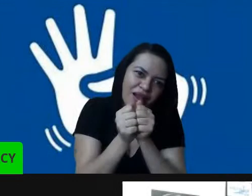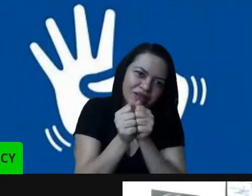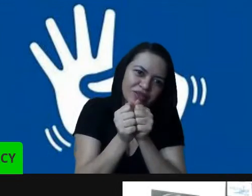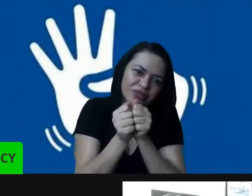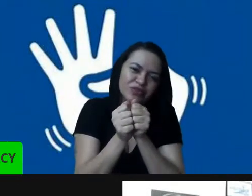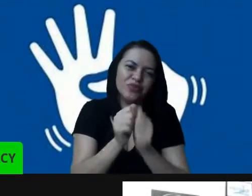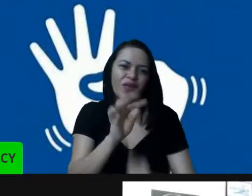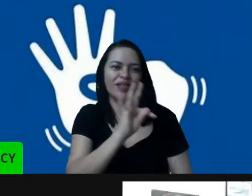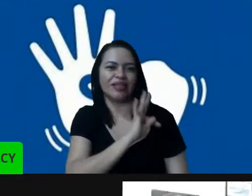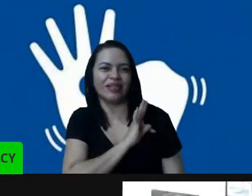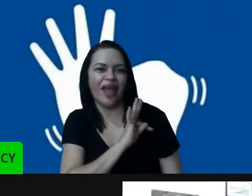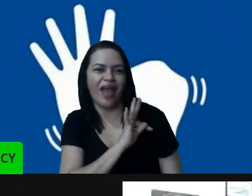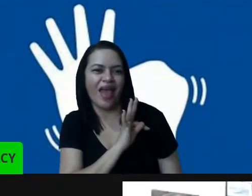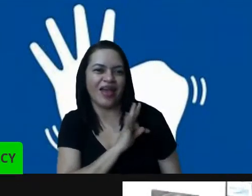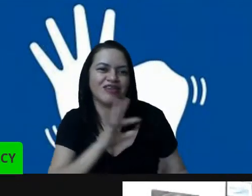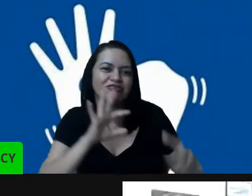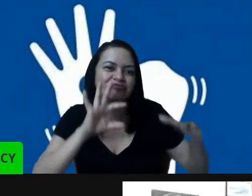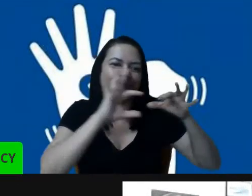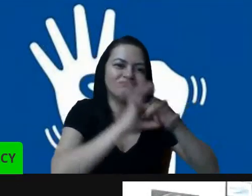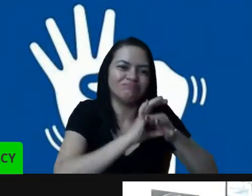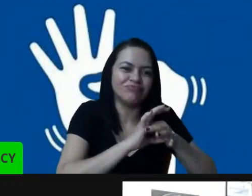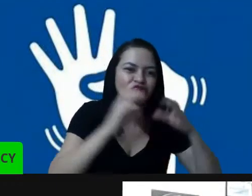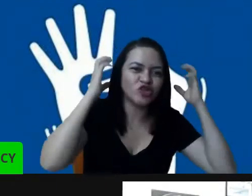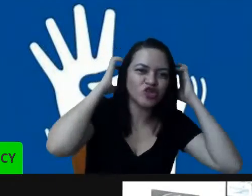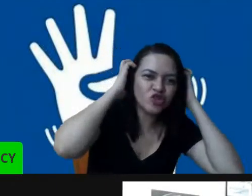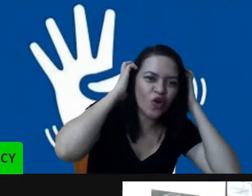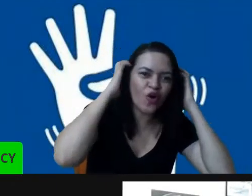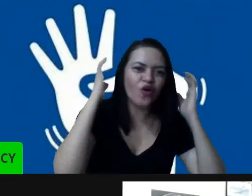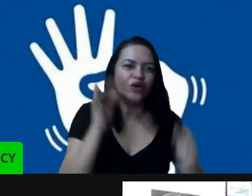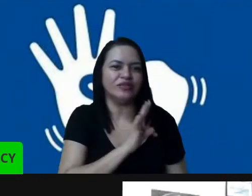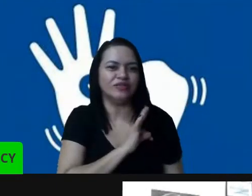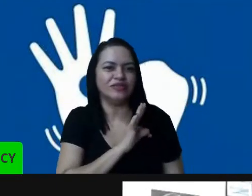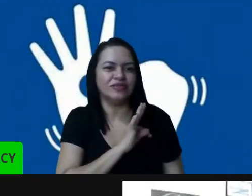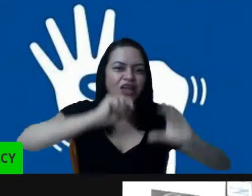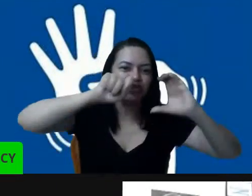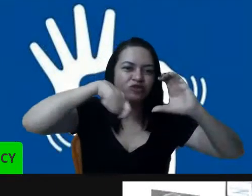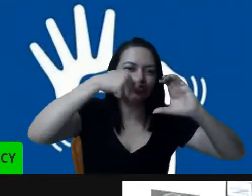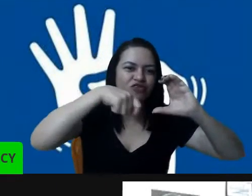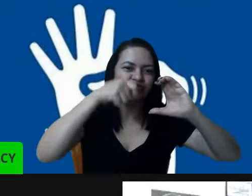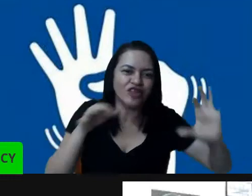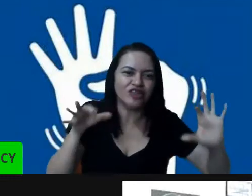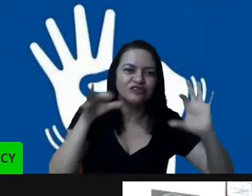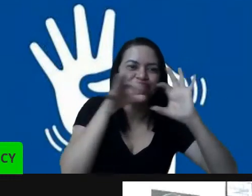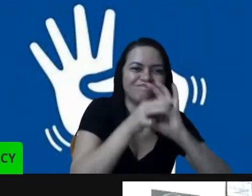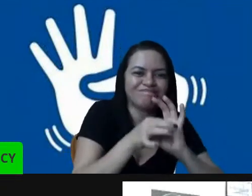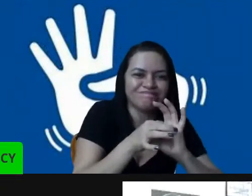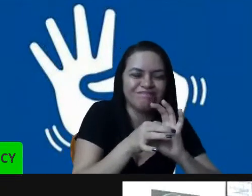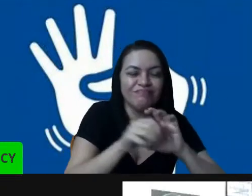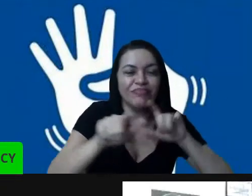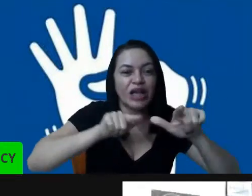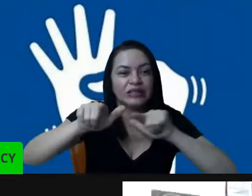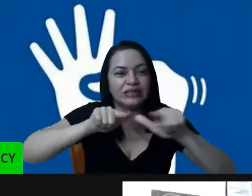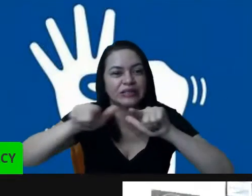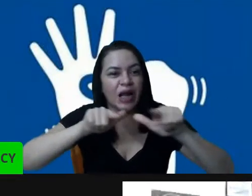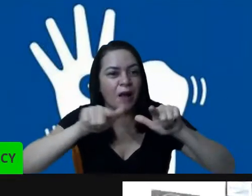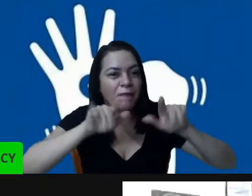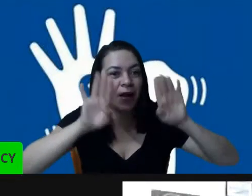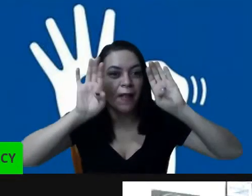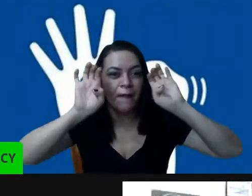de som, ter como aliado os técnicos de vídeo, né? A galera aí que trabalha muito bem com